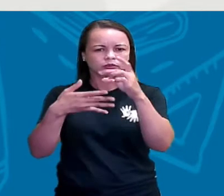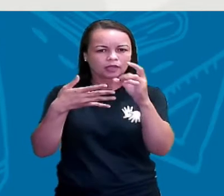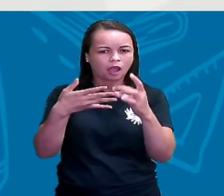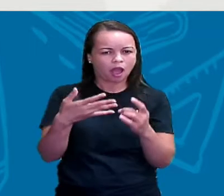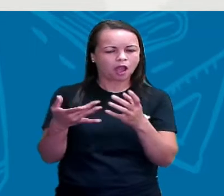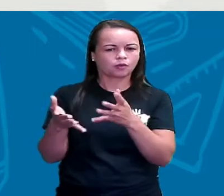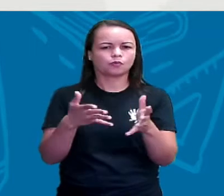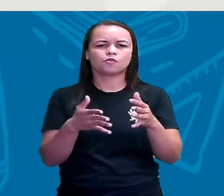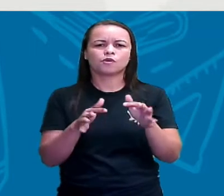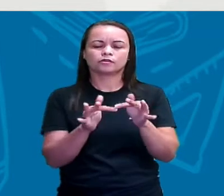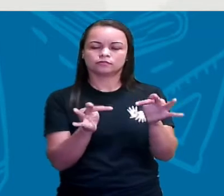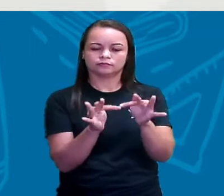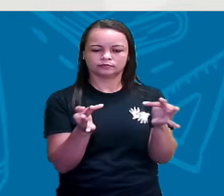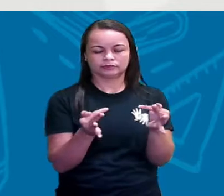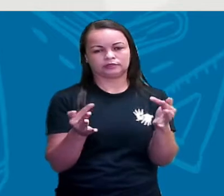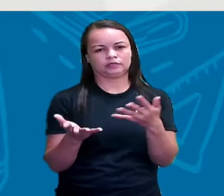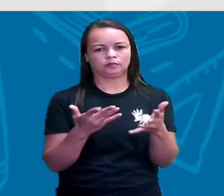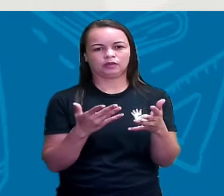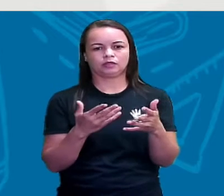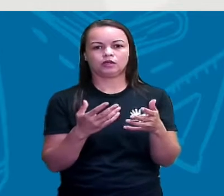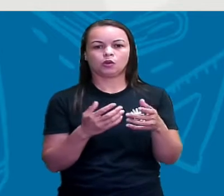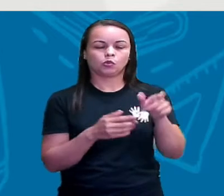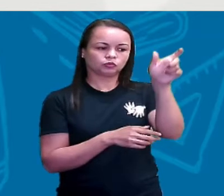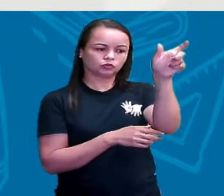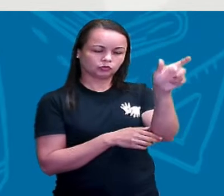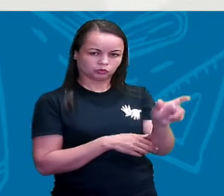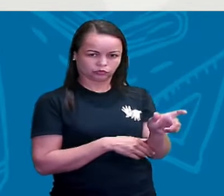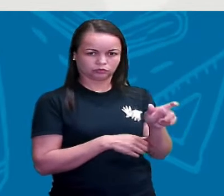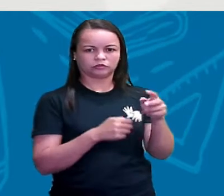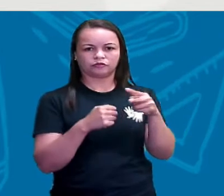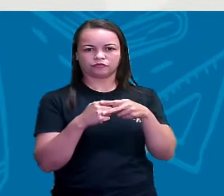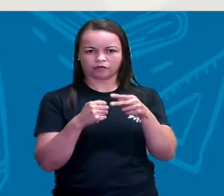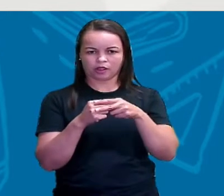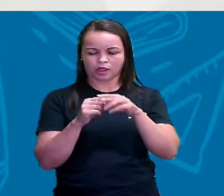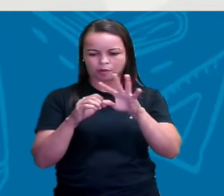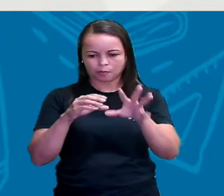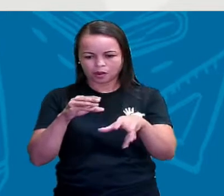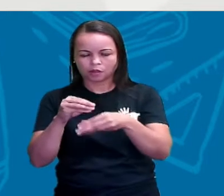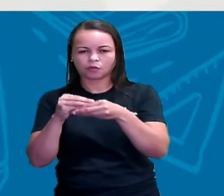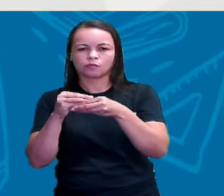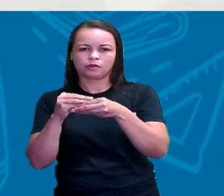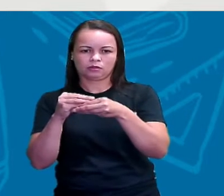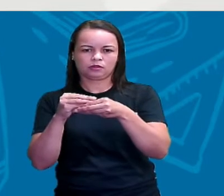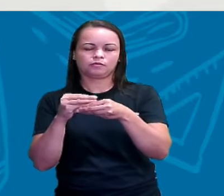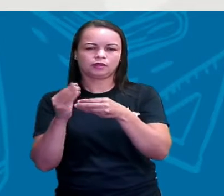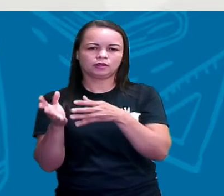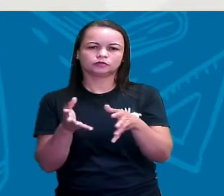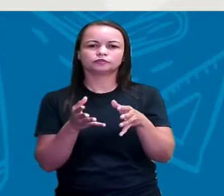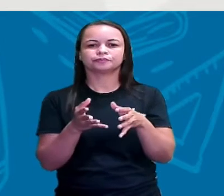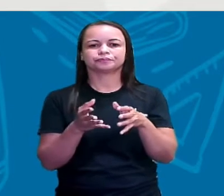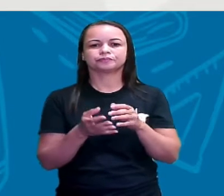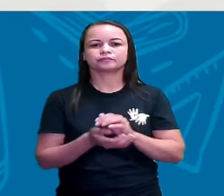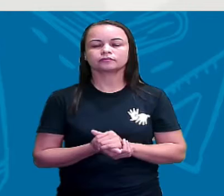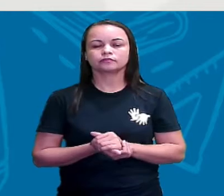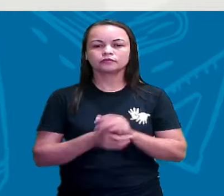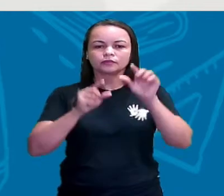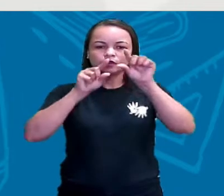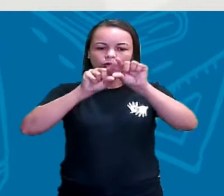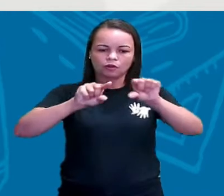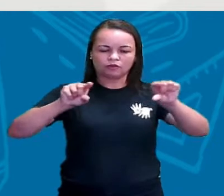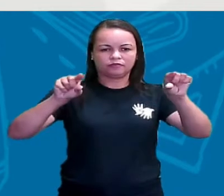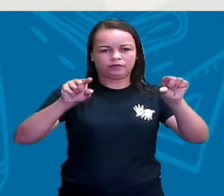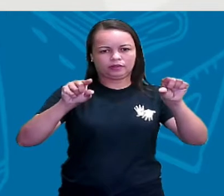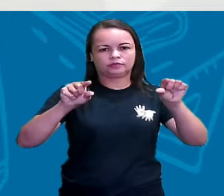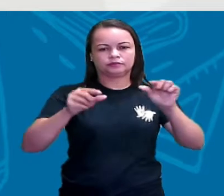Sujeito, verbo, mais o complemento. Olha o exemplo. She liked the English